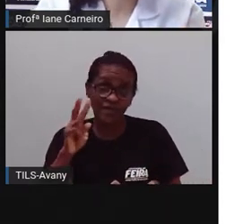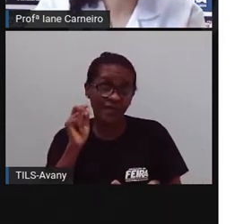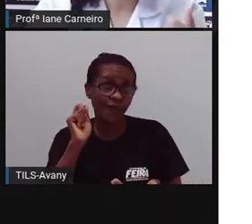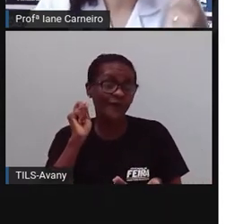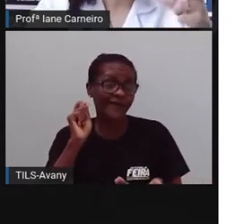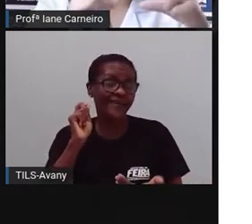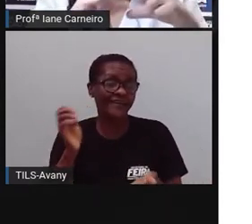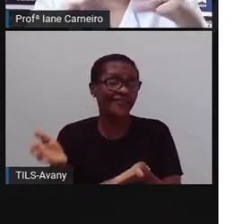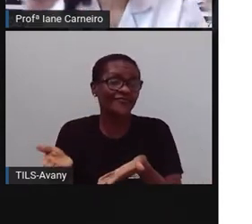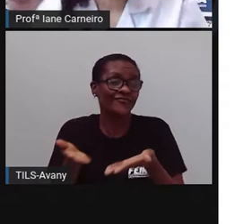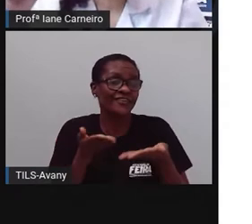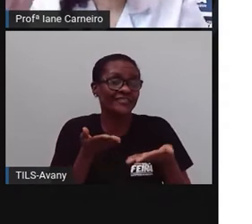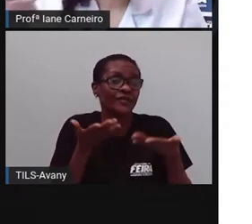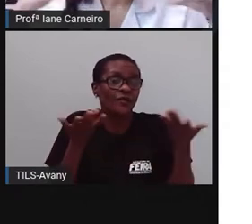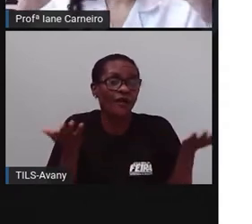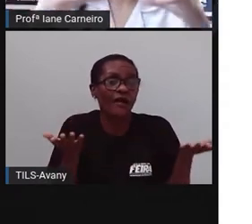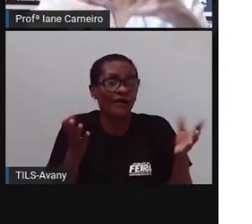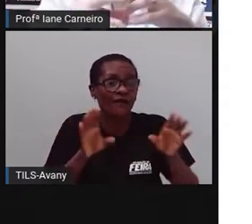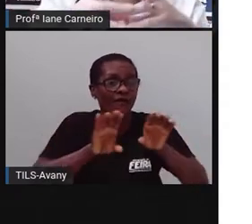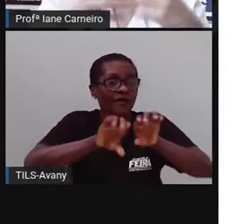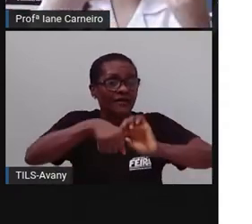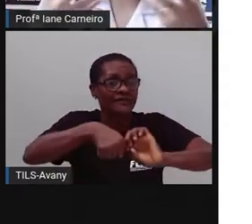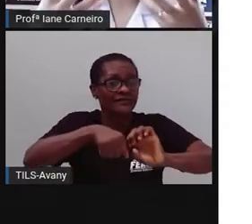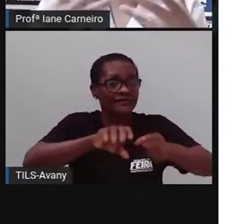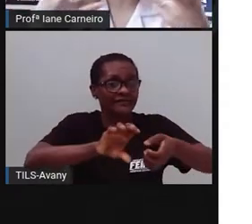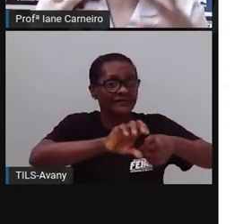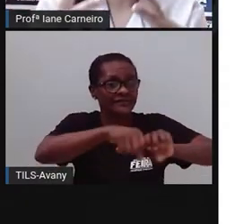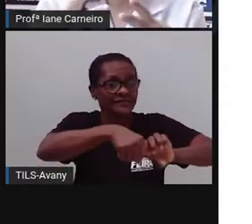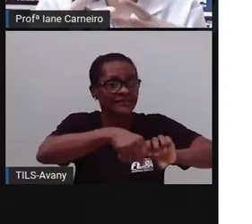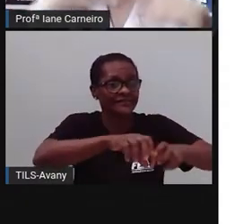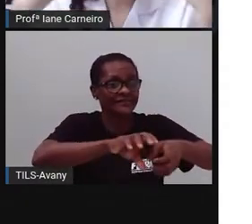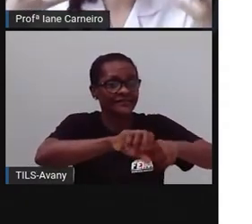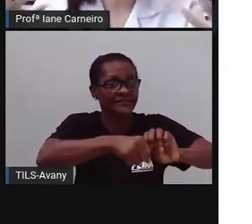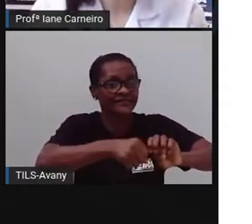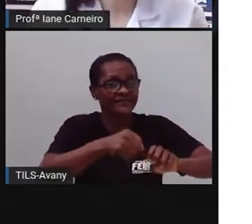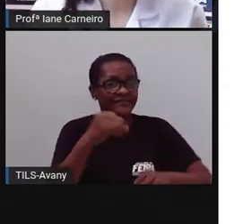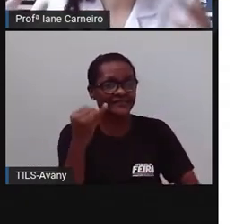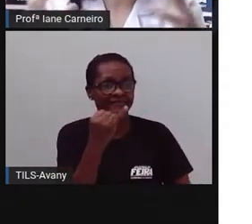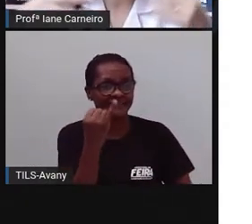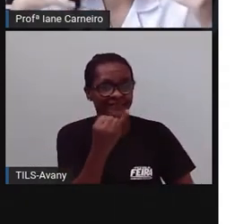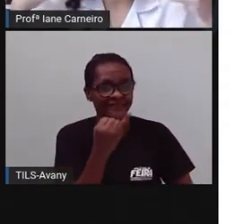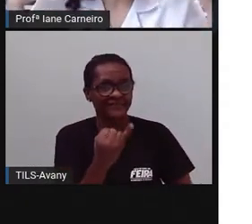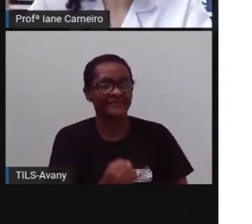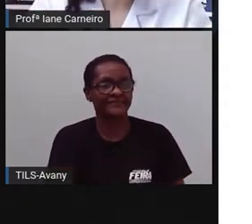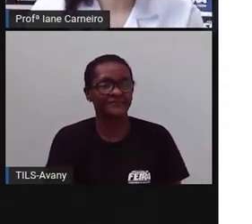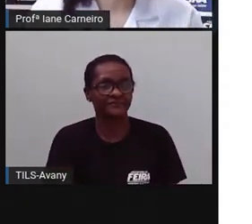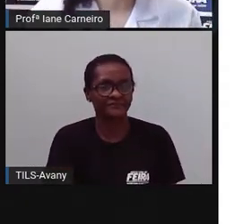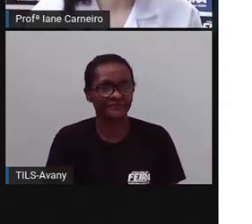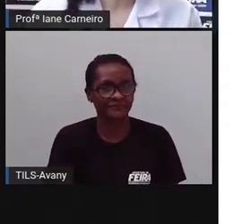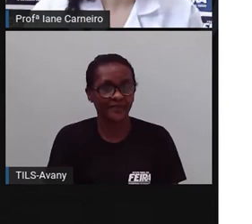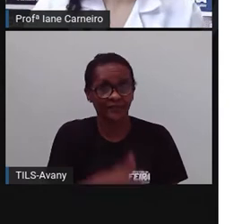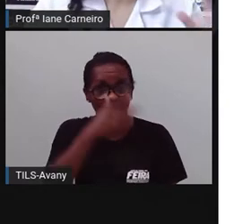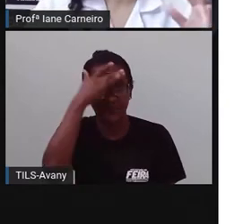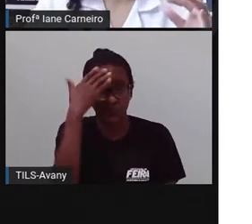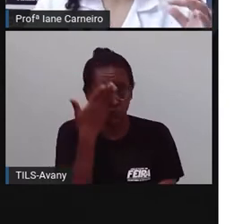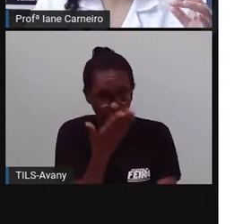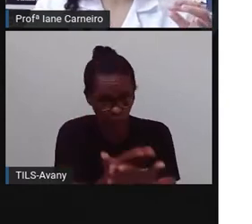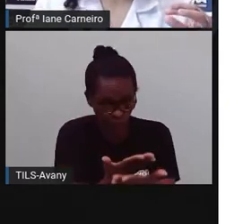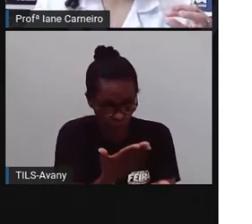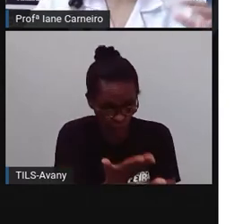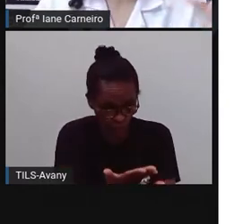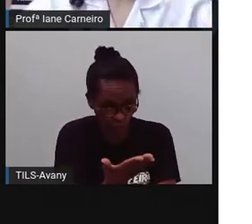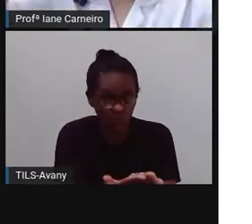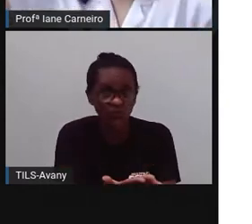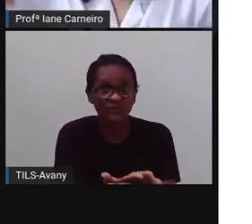o diploma né que é o canudo que é o papel a comprovação de que a pessoa estudou né e